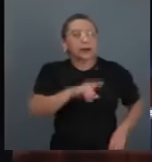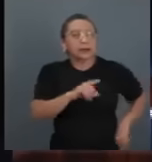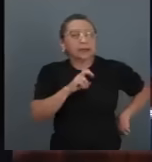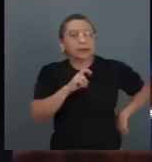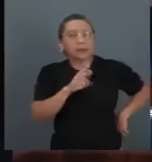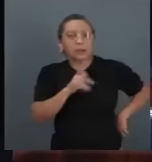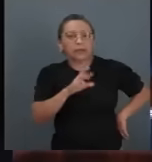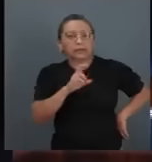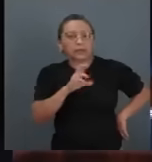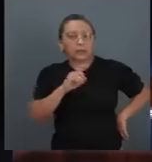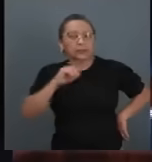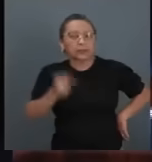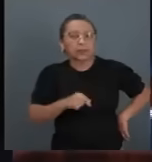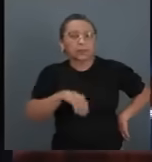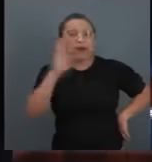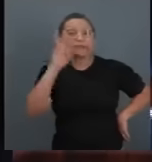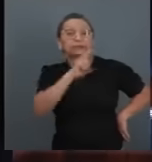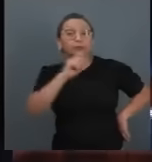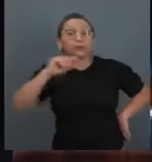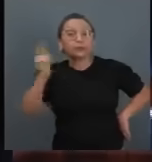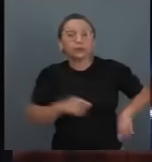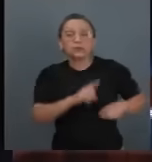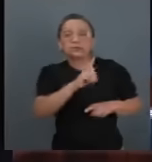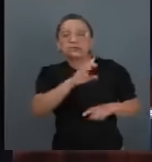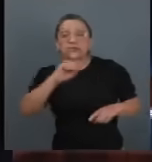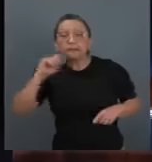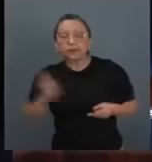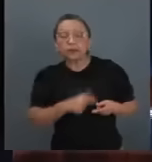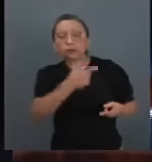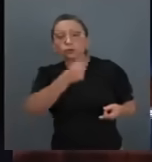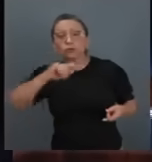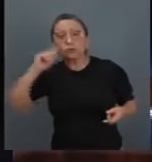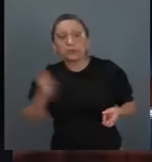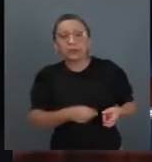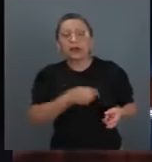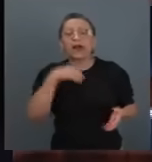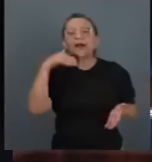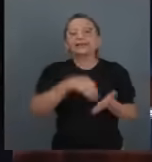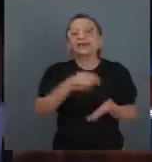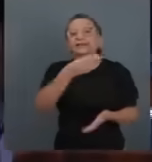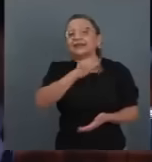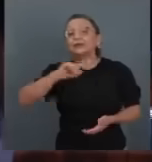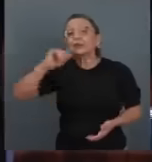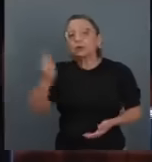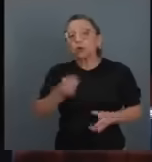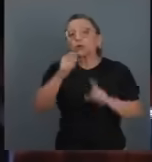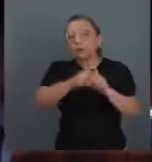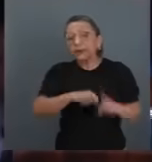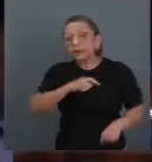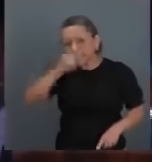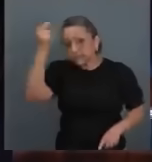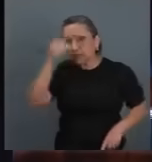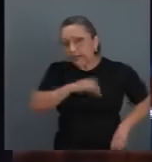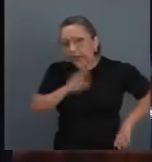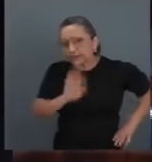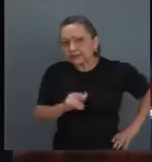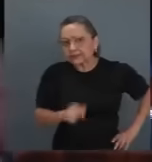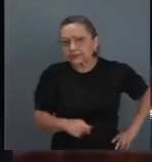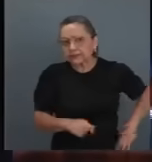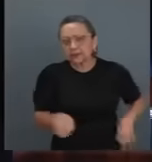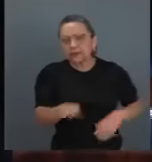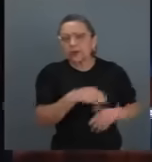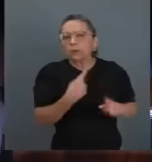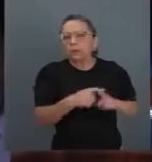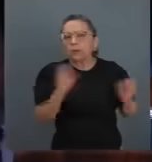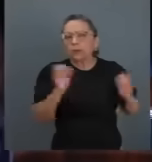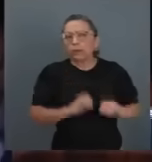mil, ganha acima de 50 mil, ganha 100 mil, ganha 200 mil, ganha até 300 mil por mês. E por que não